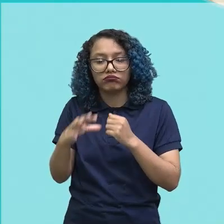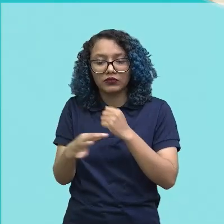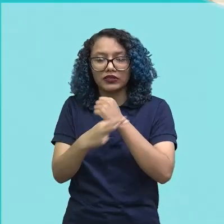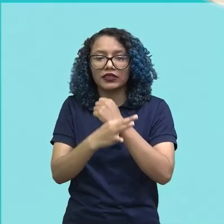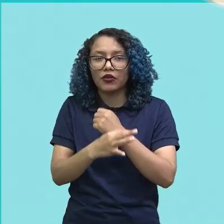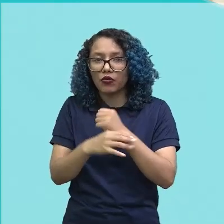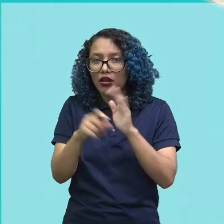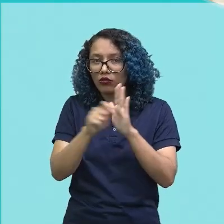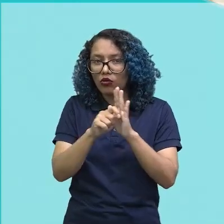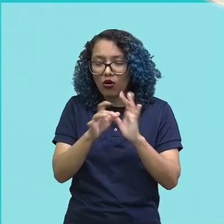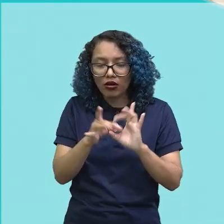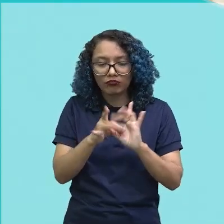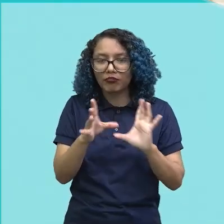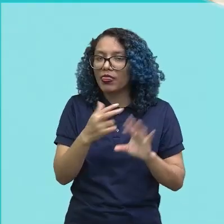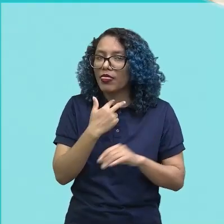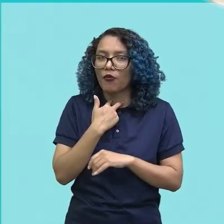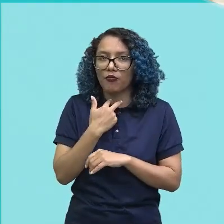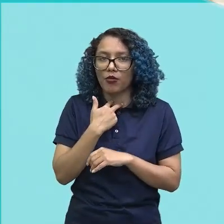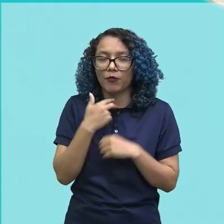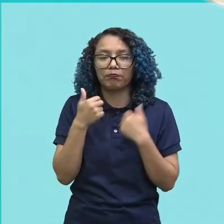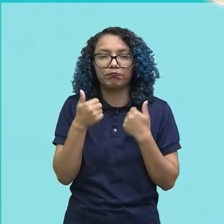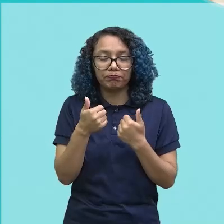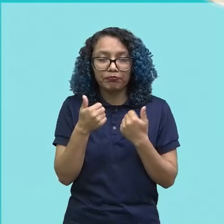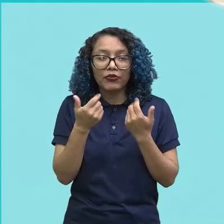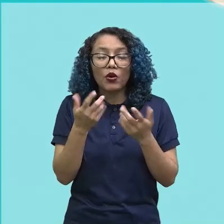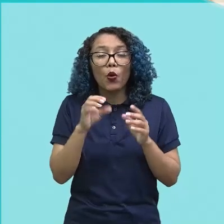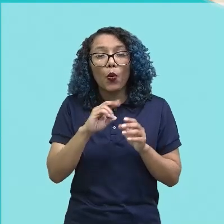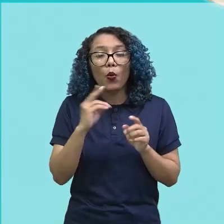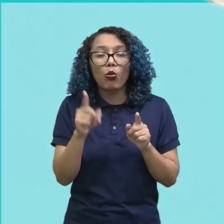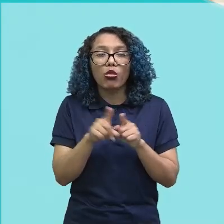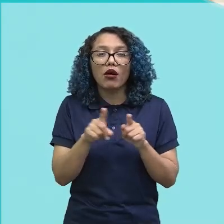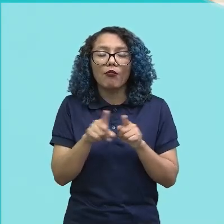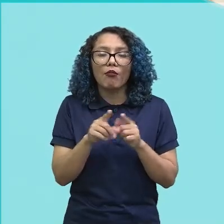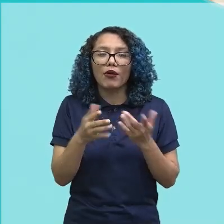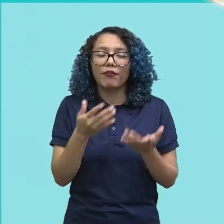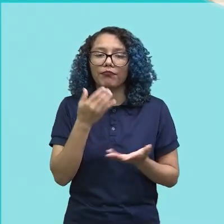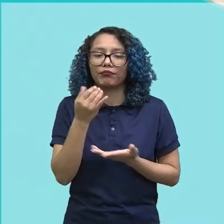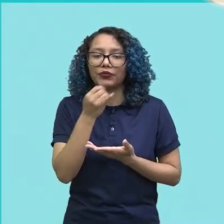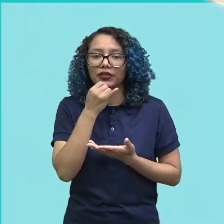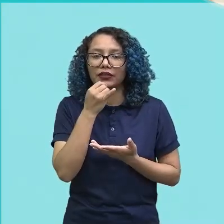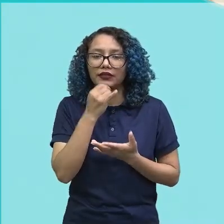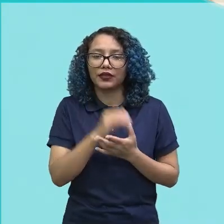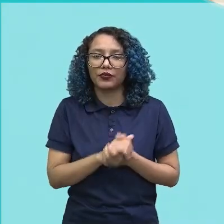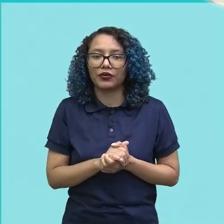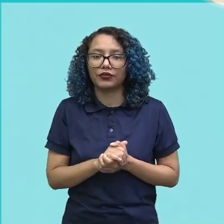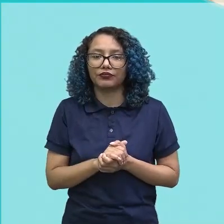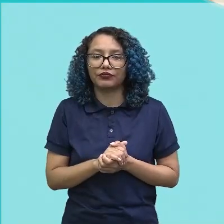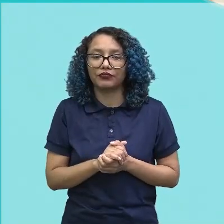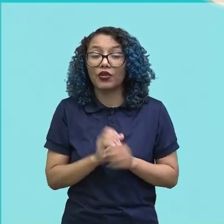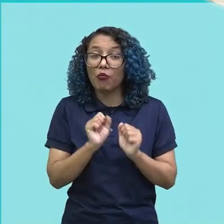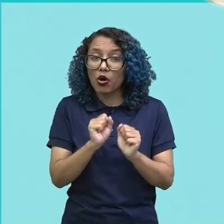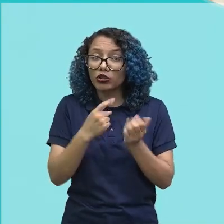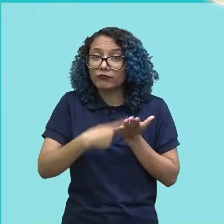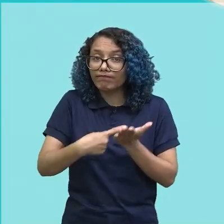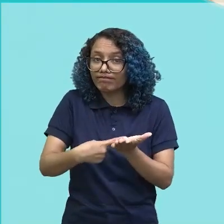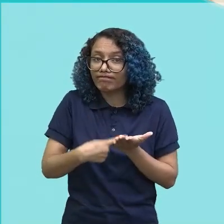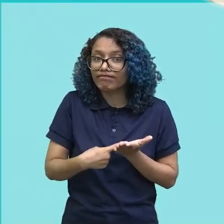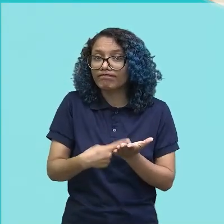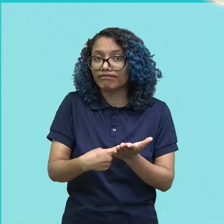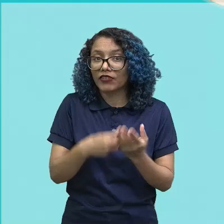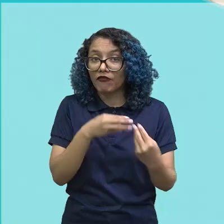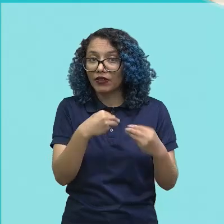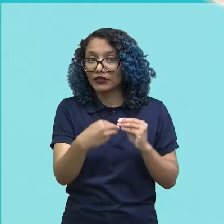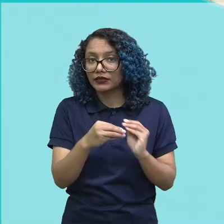drogas não devem ser legalizadas. Ou você pode, de repente, fazer uma ponderação, pode fazer uma negociação. Você pode,